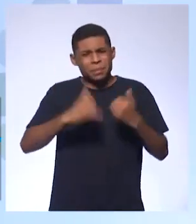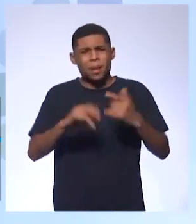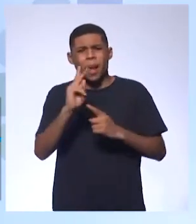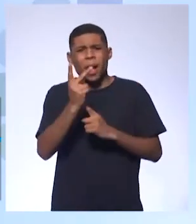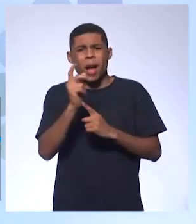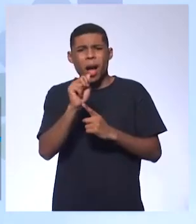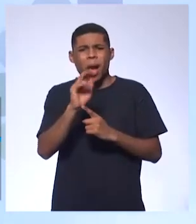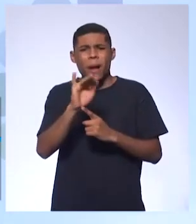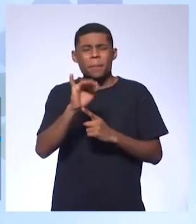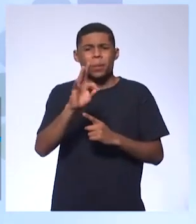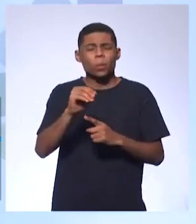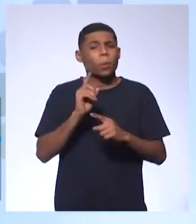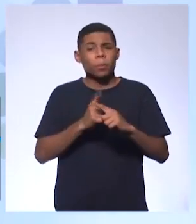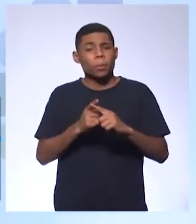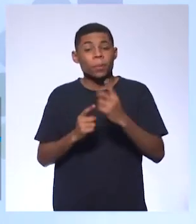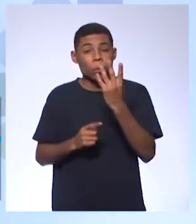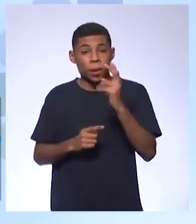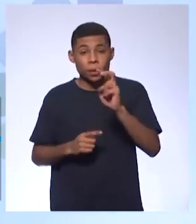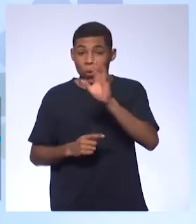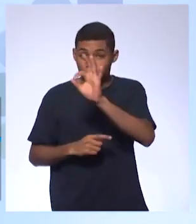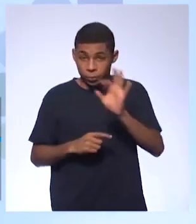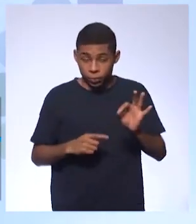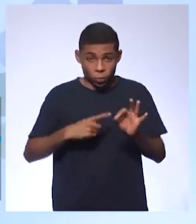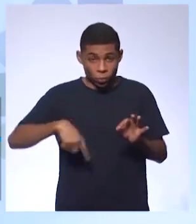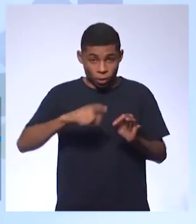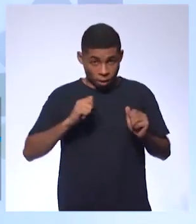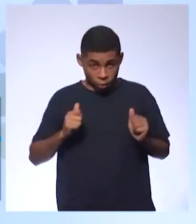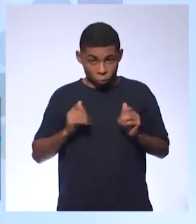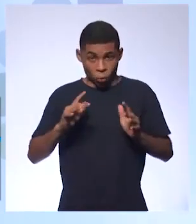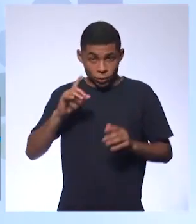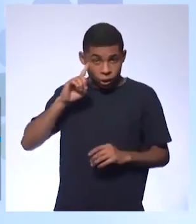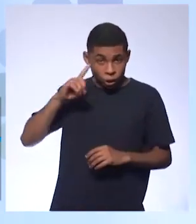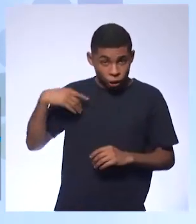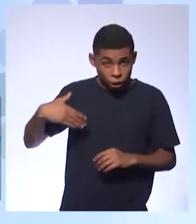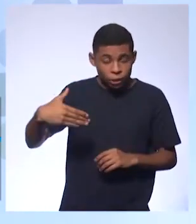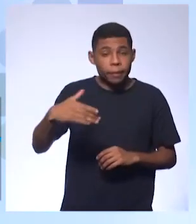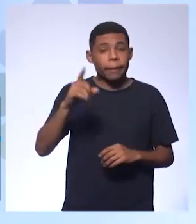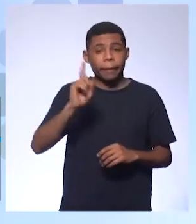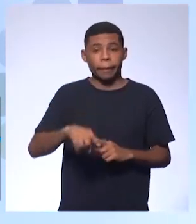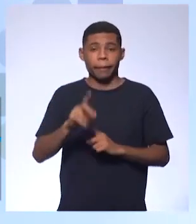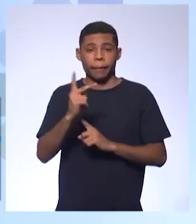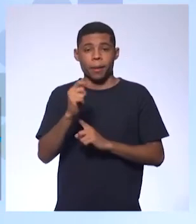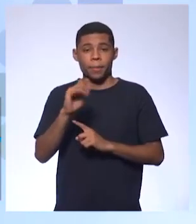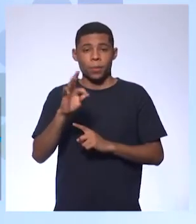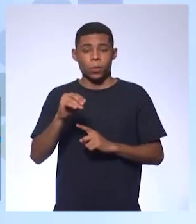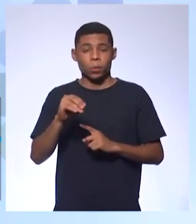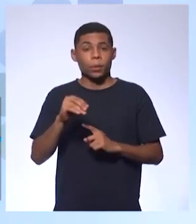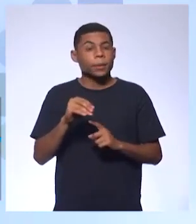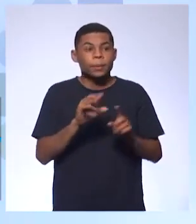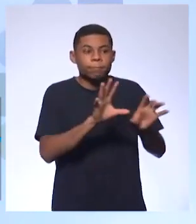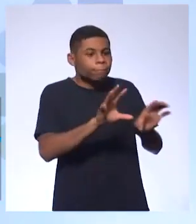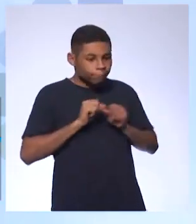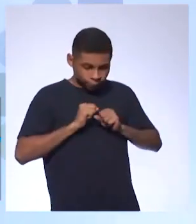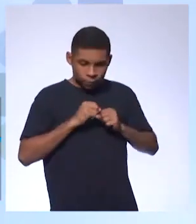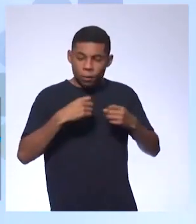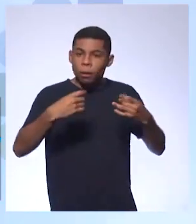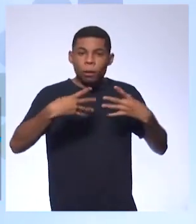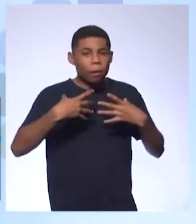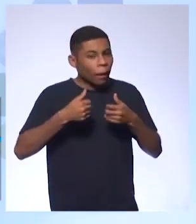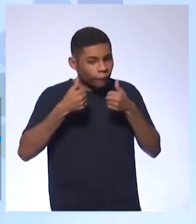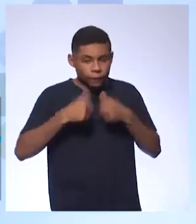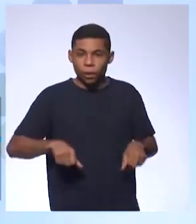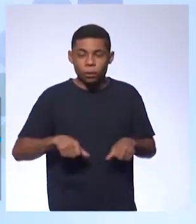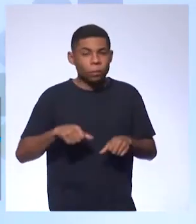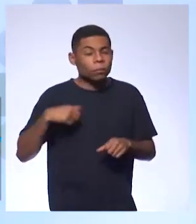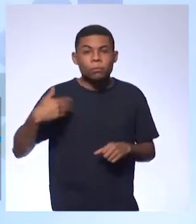Porque 45% das nossas ações no dia a dia são compostas por hábitos. Tem coisas que a gente faz